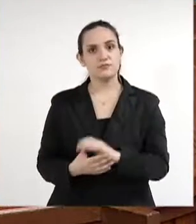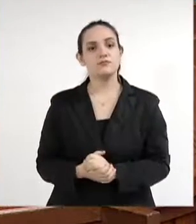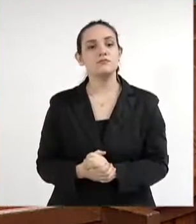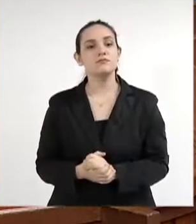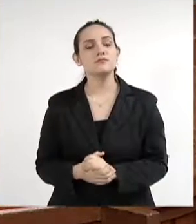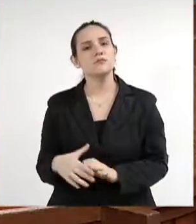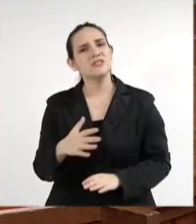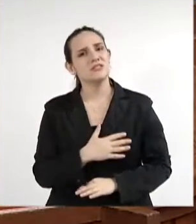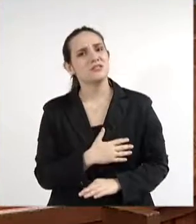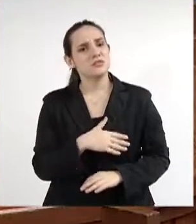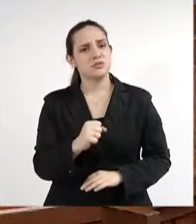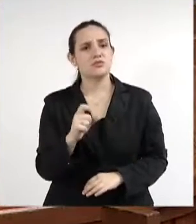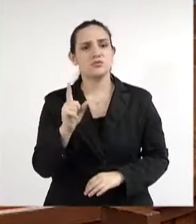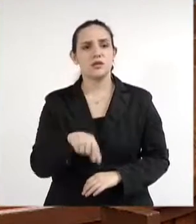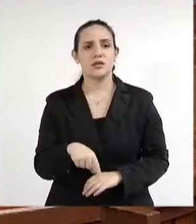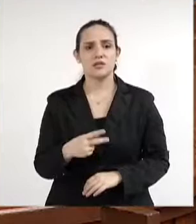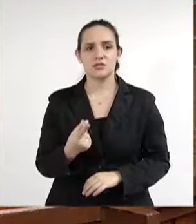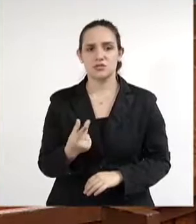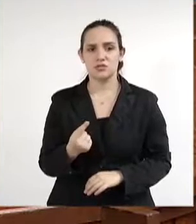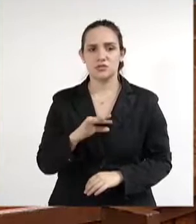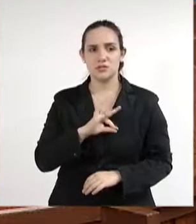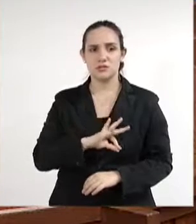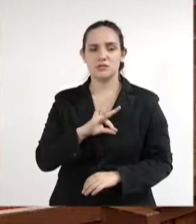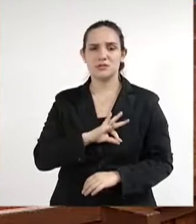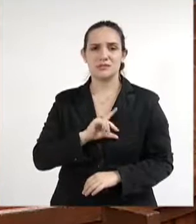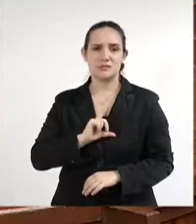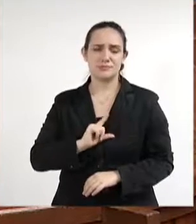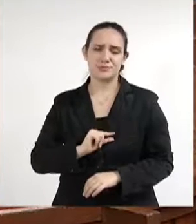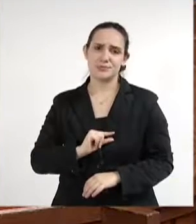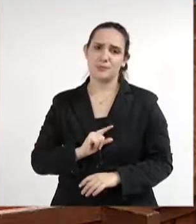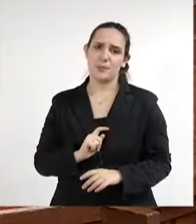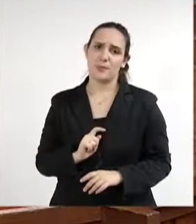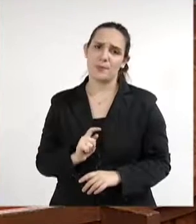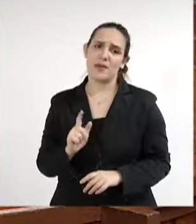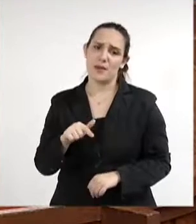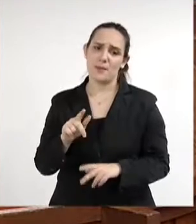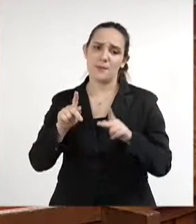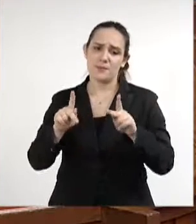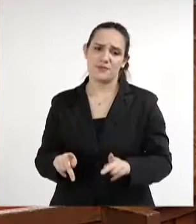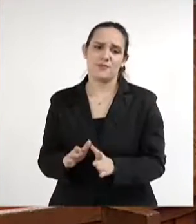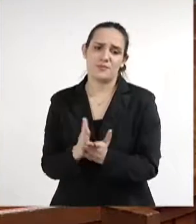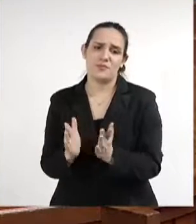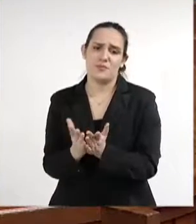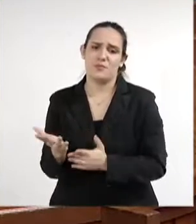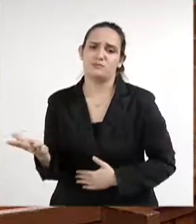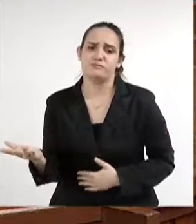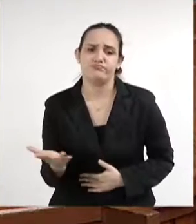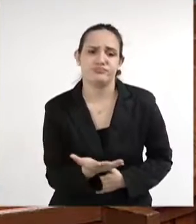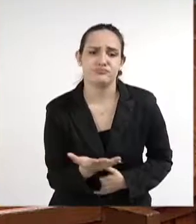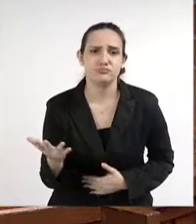suicídios ocorre em países de baixa e média renda, onde vive a maioria da população do mundo.